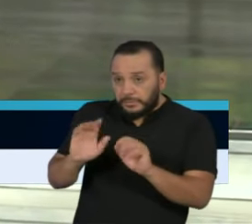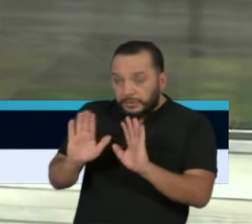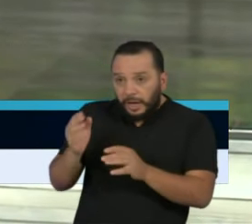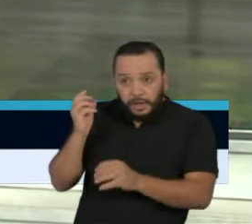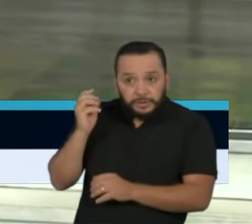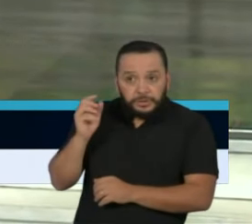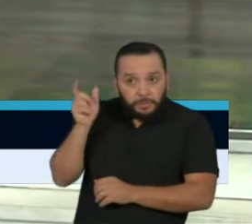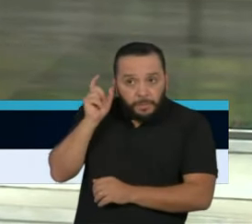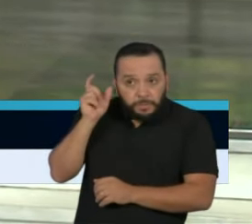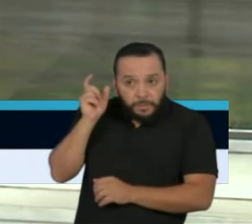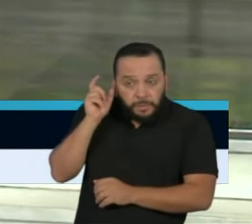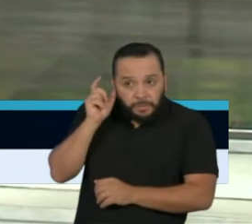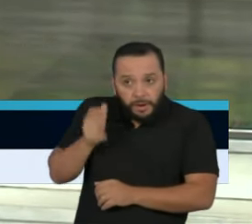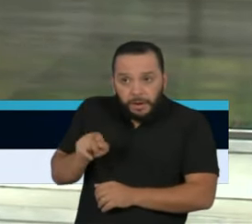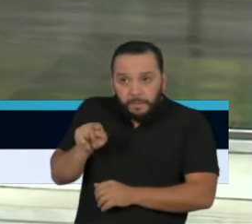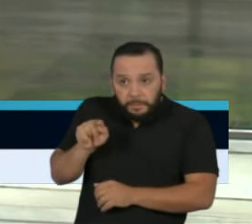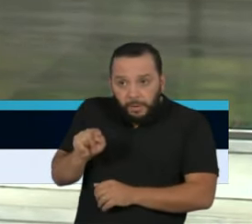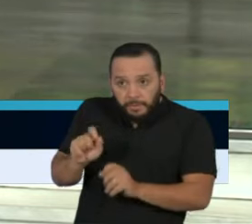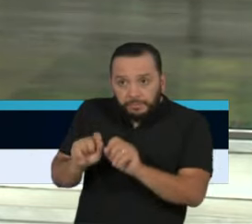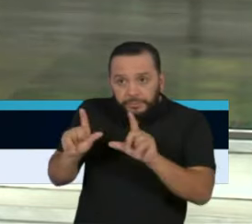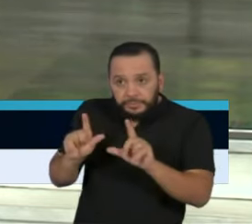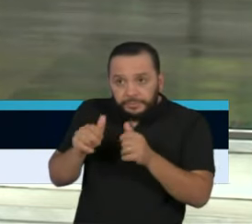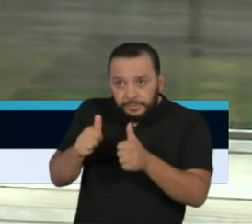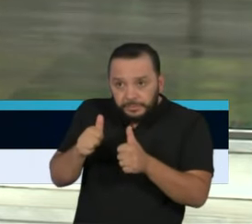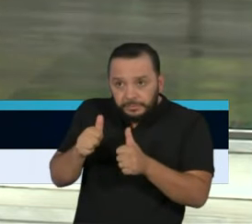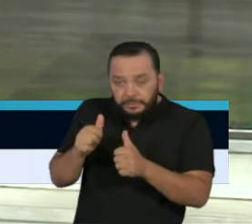tela? Está.